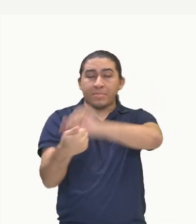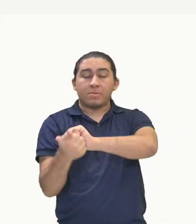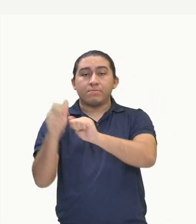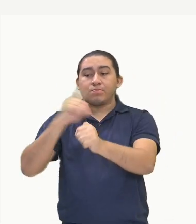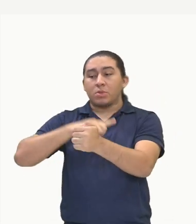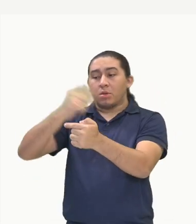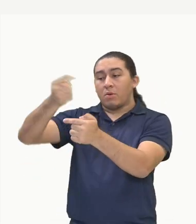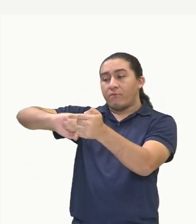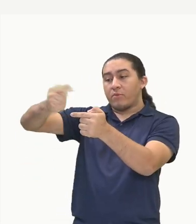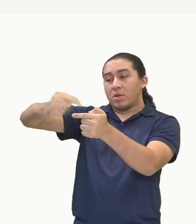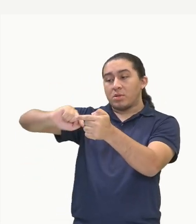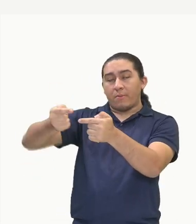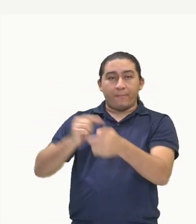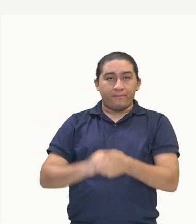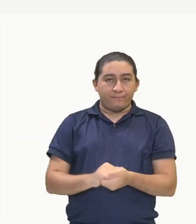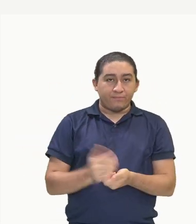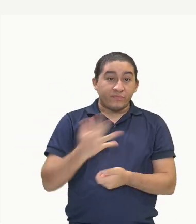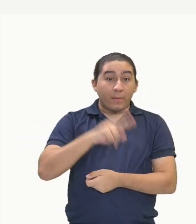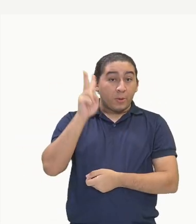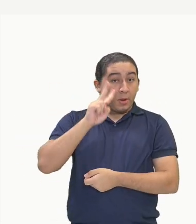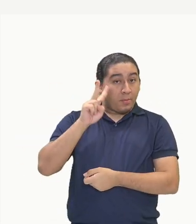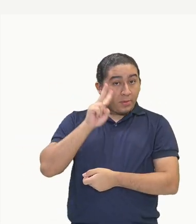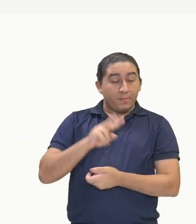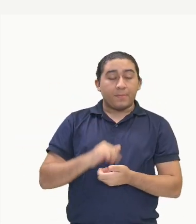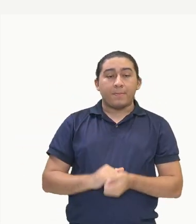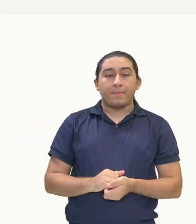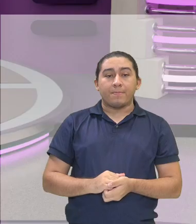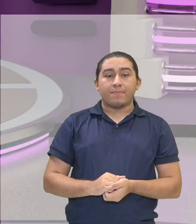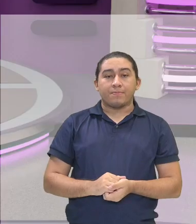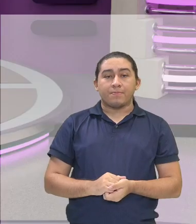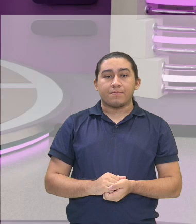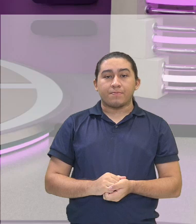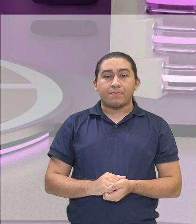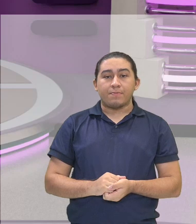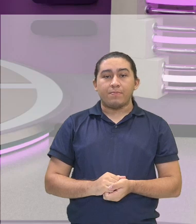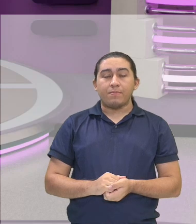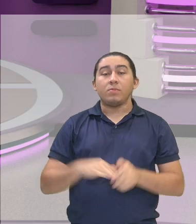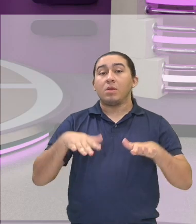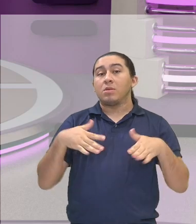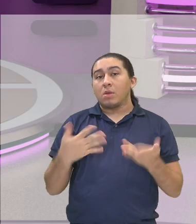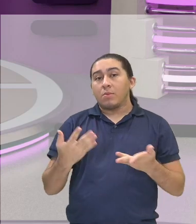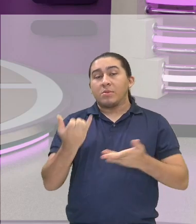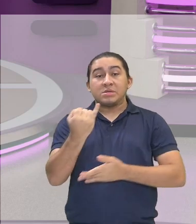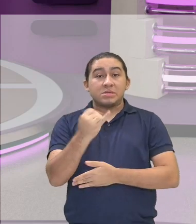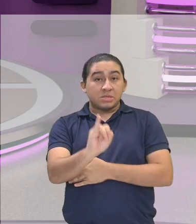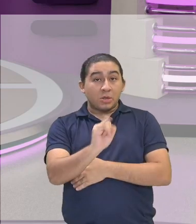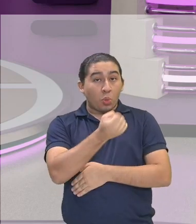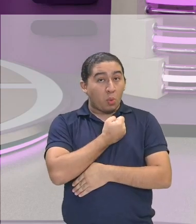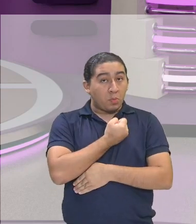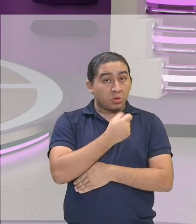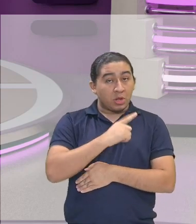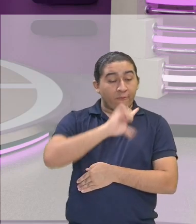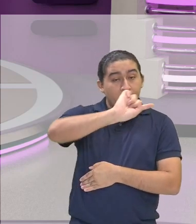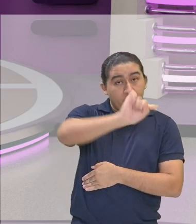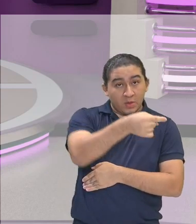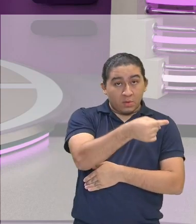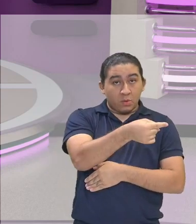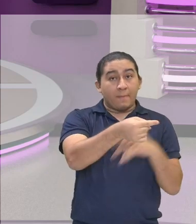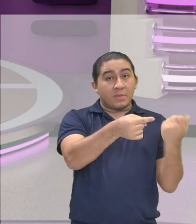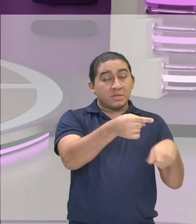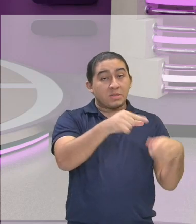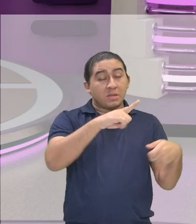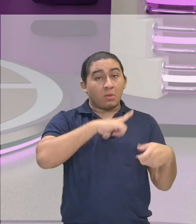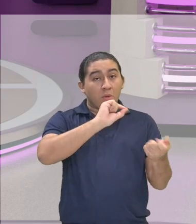isso? Vamos relembrar aqui. Primeiro, se é um número decimal, você vai passar esse número decimal para